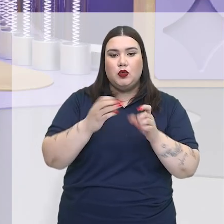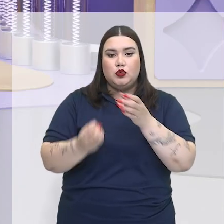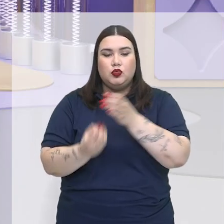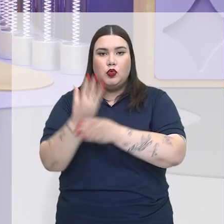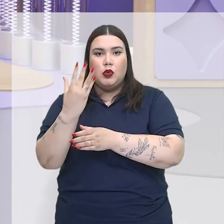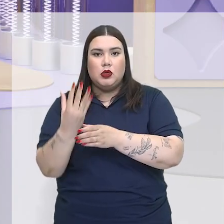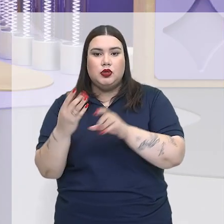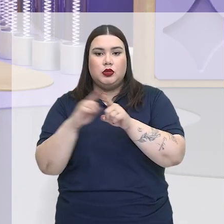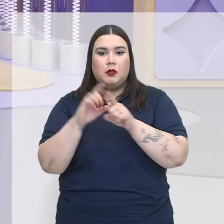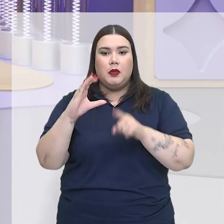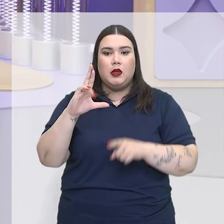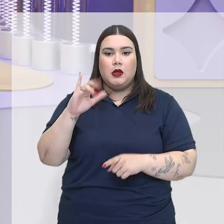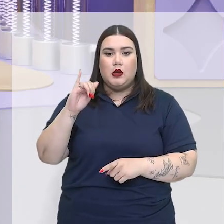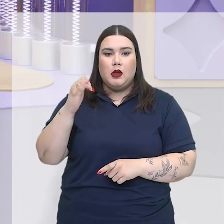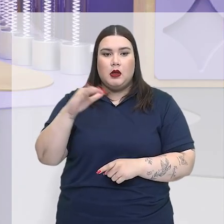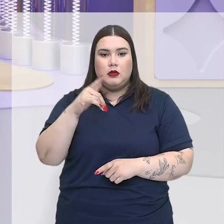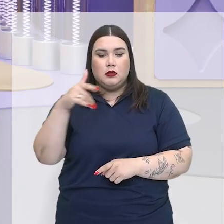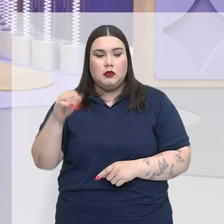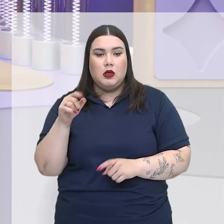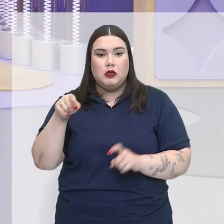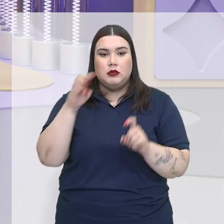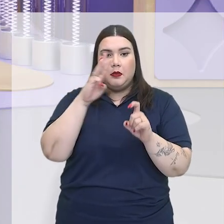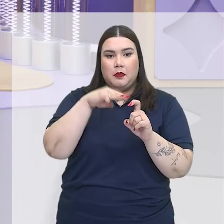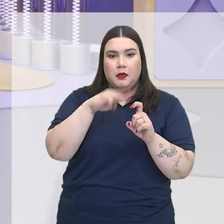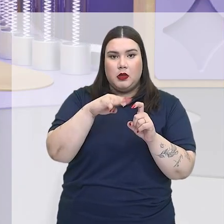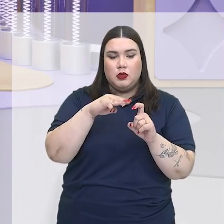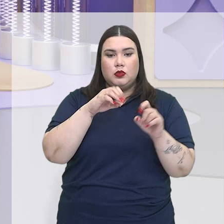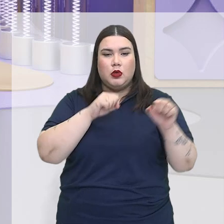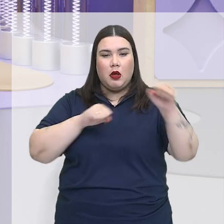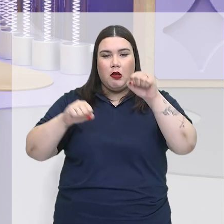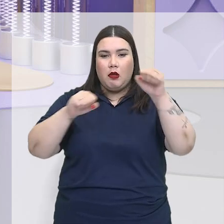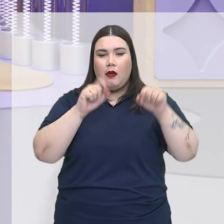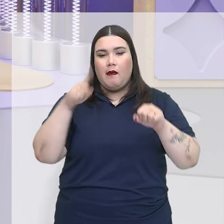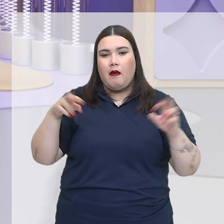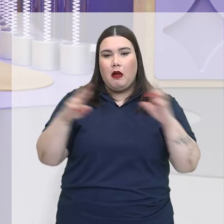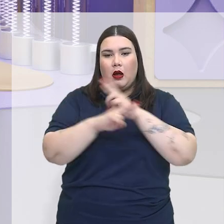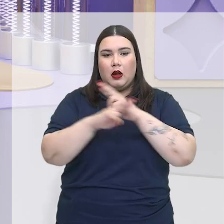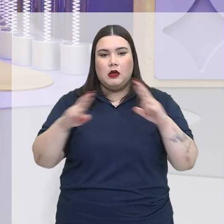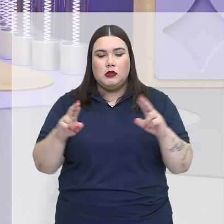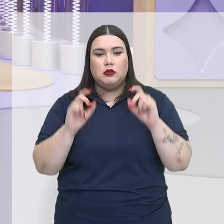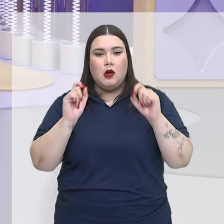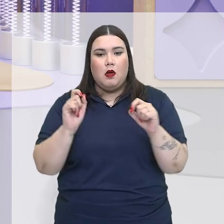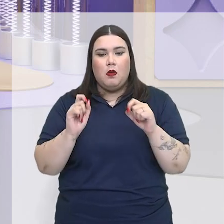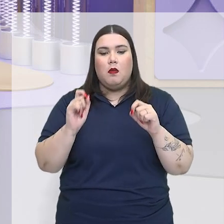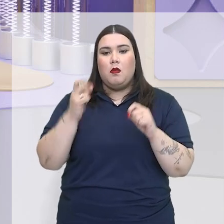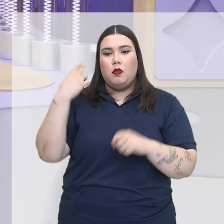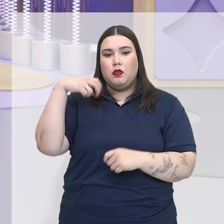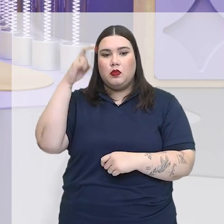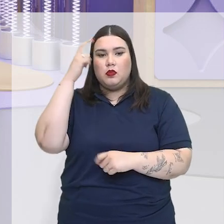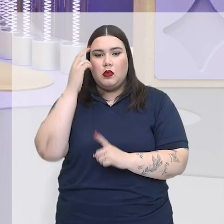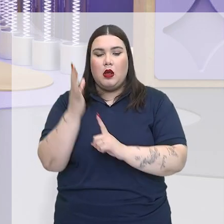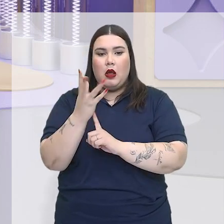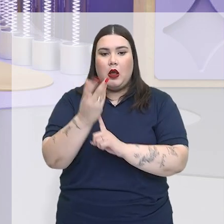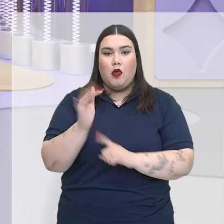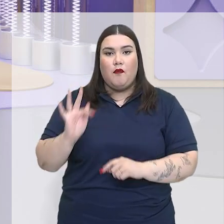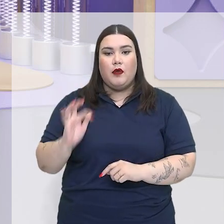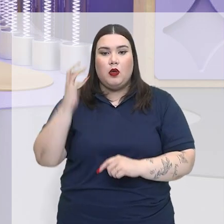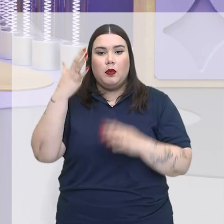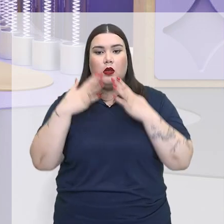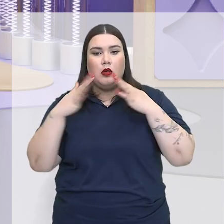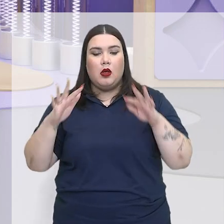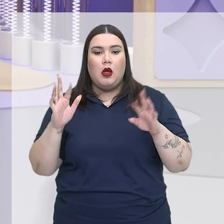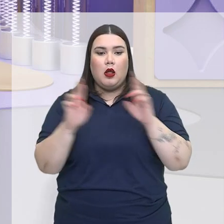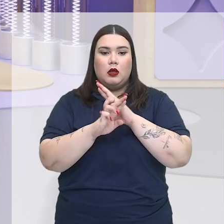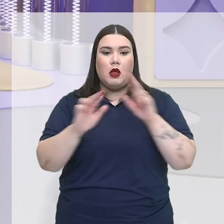heróicos são mitos que frequentemente exploram temas relacionados à cultura, à arte ou fenômenos naturais através